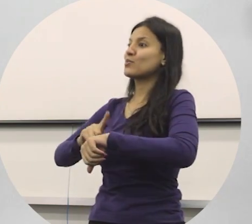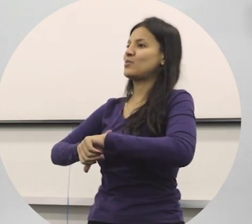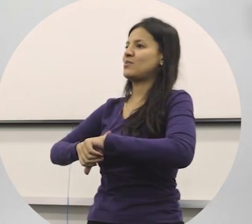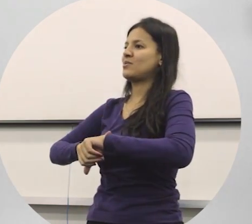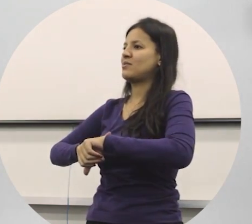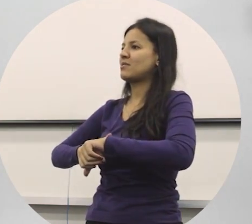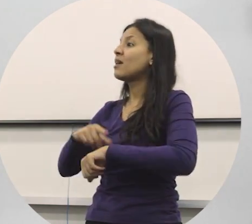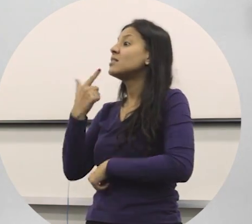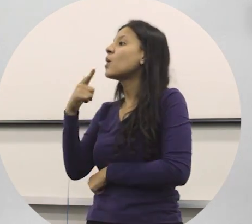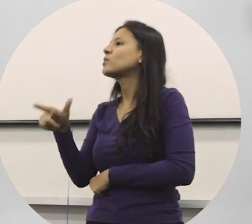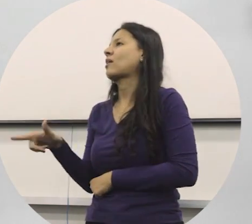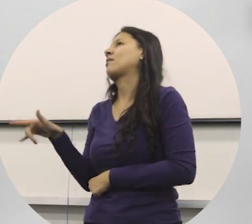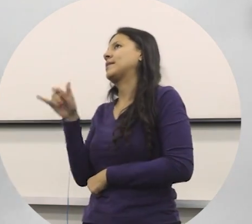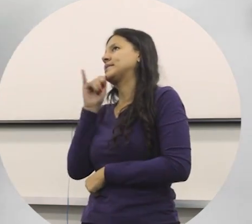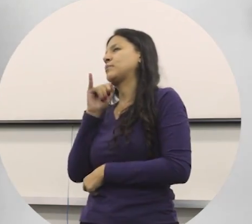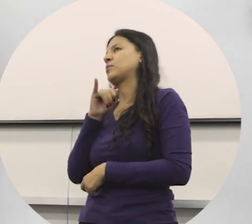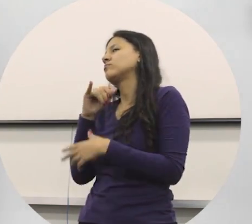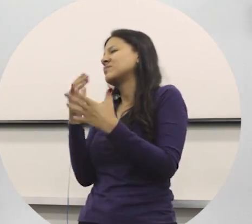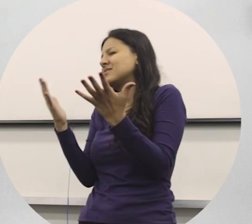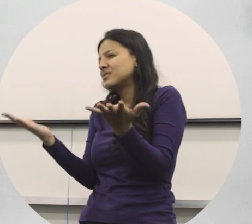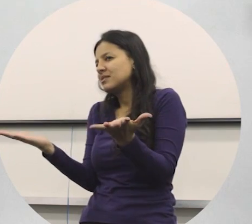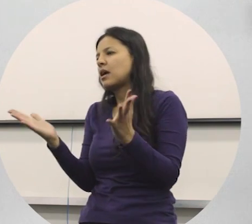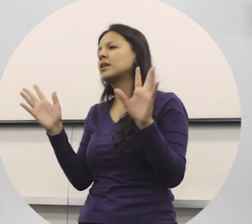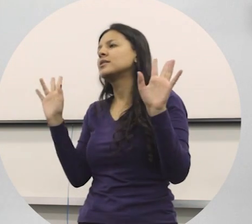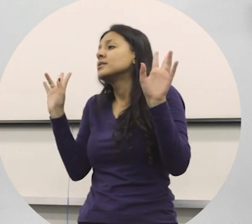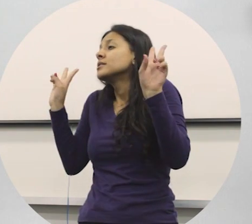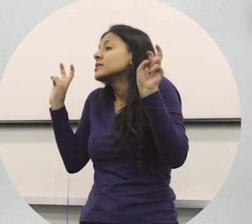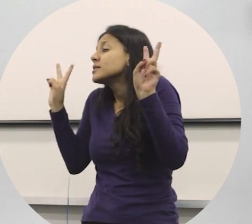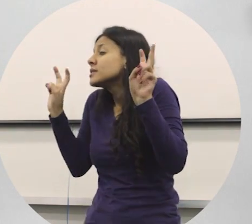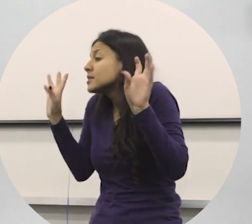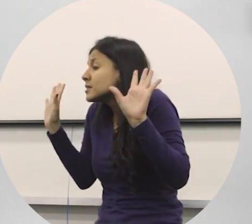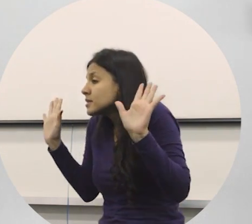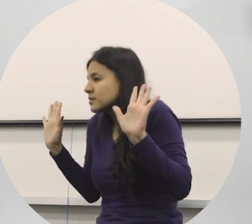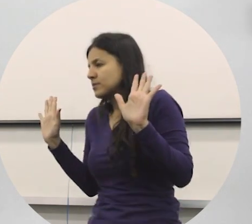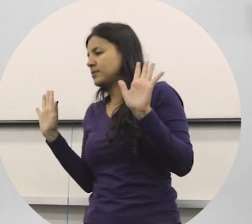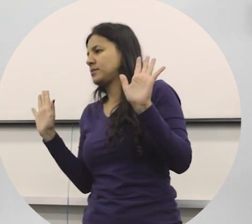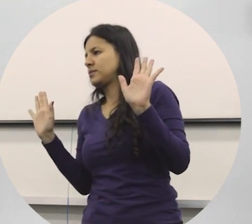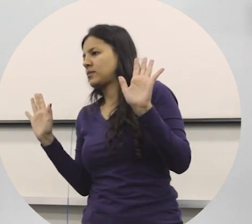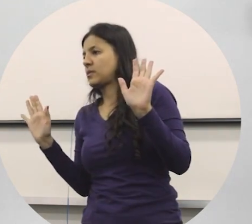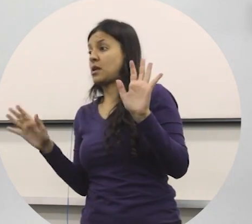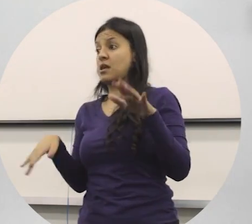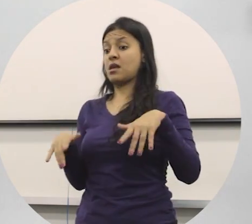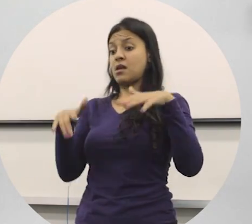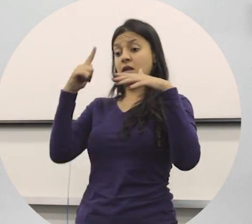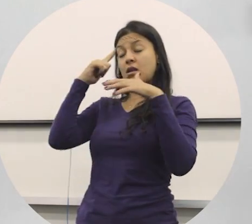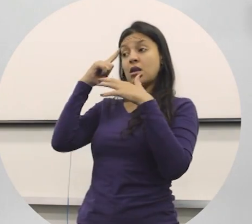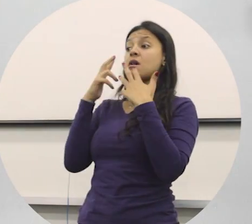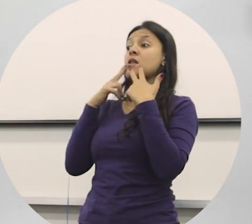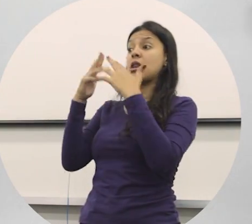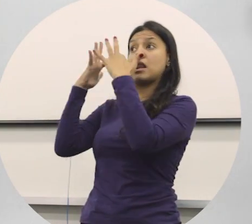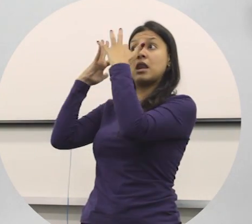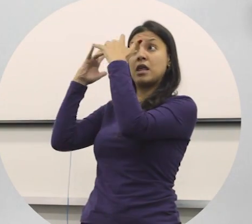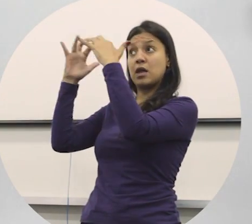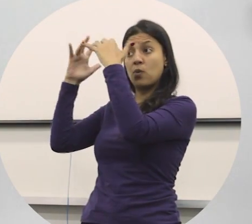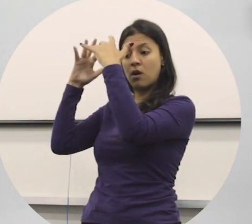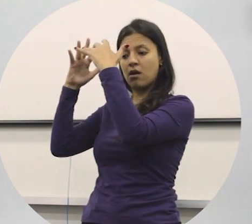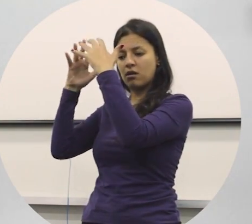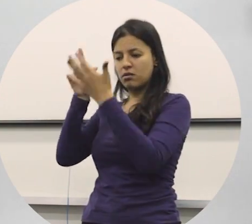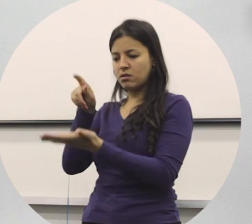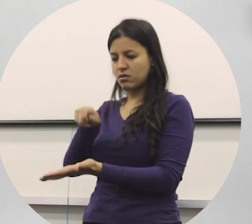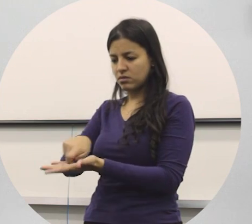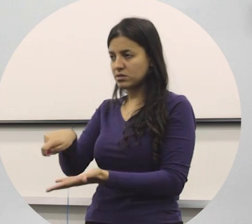um espelhamento, vamos dizer assim, com bastante aspas, da língua que é processada com aquilo que é